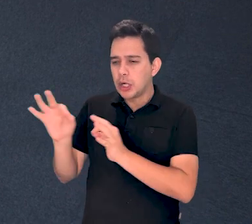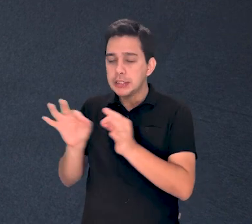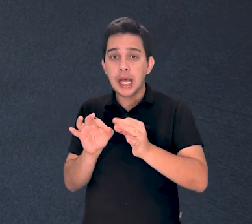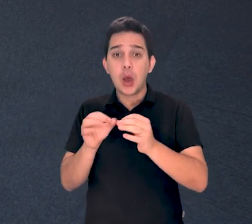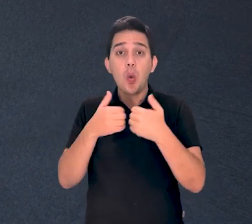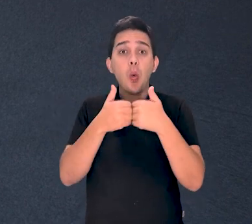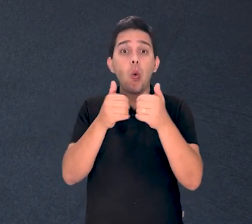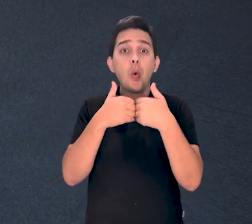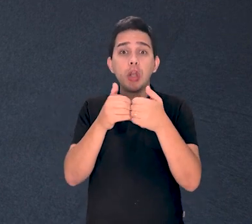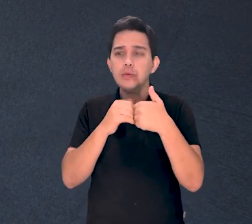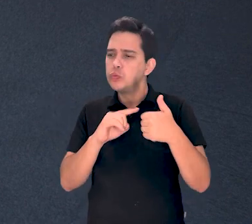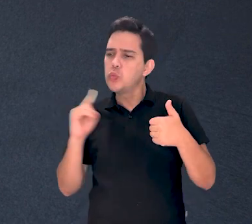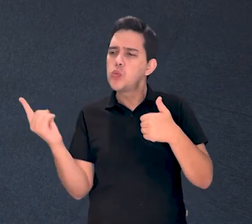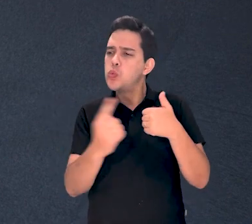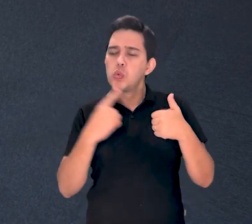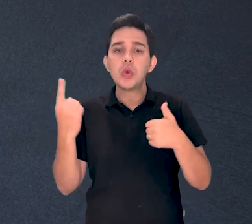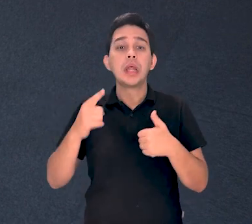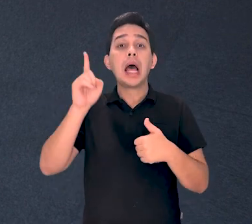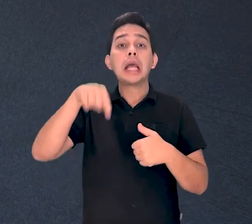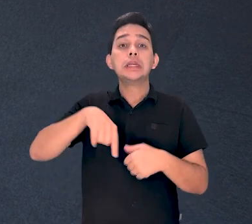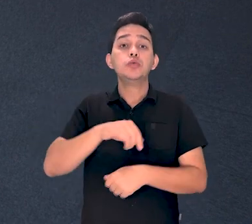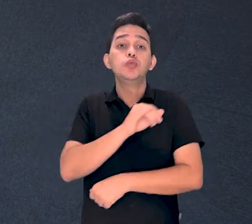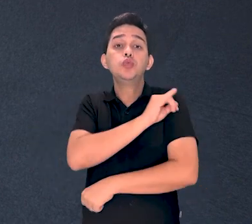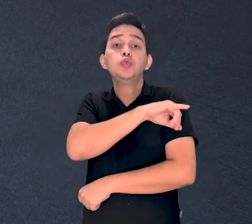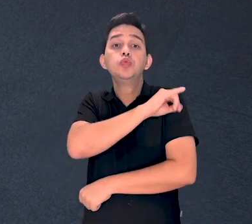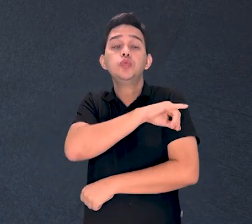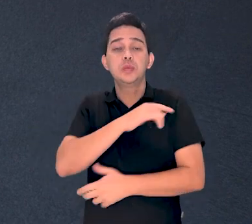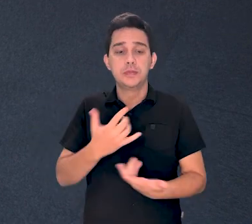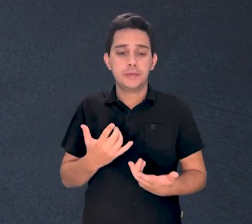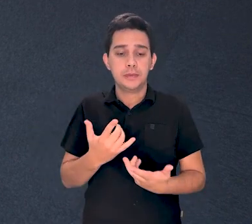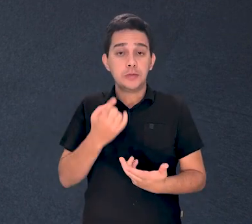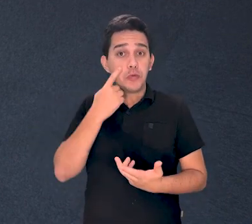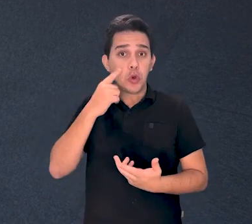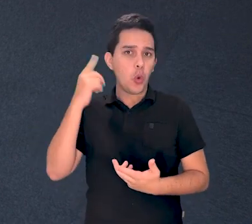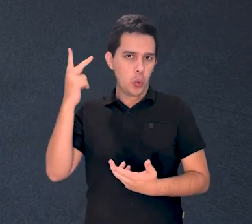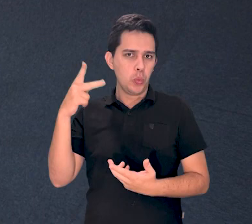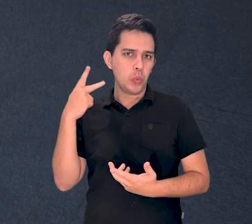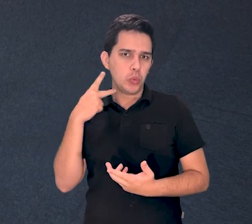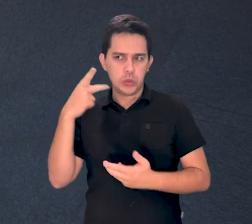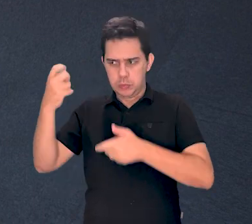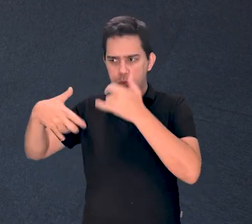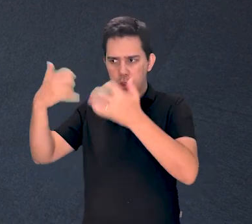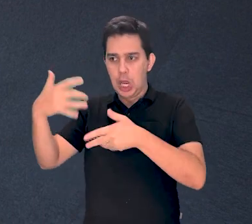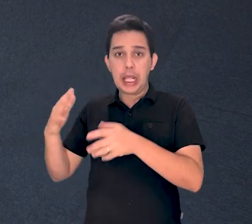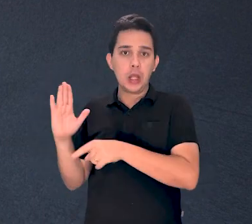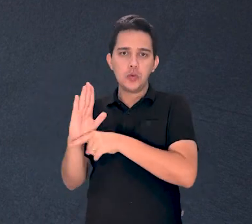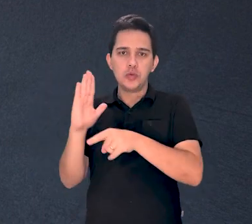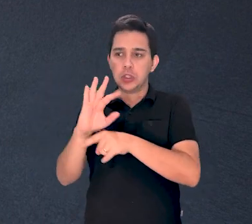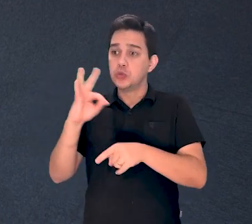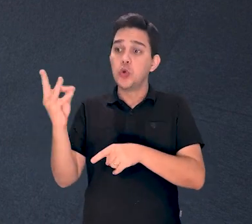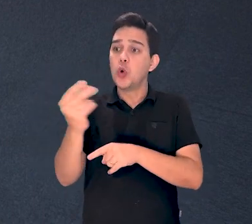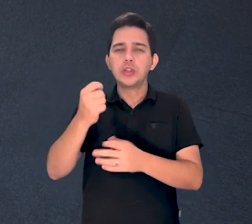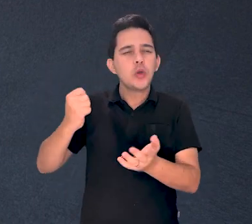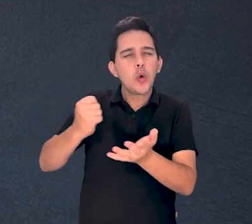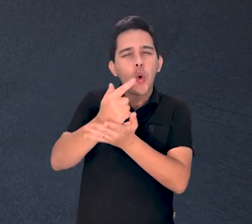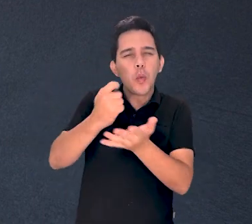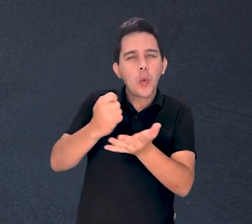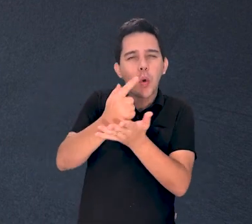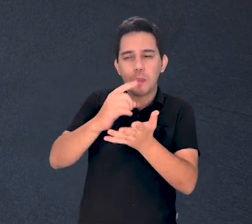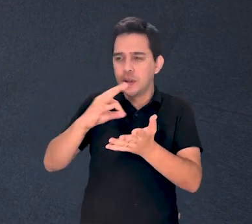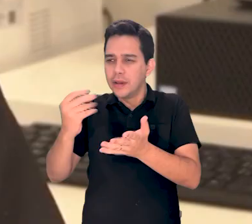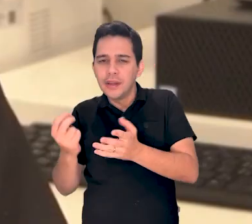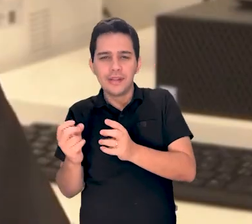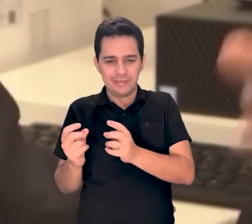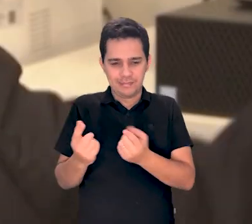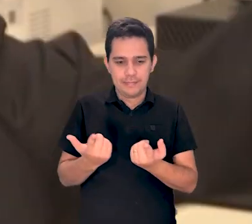assista a participação do titular da 2ª promotoria de Justiça de tutela coletiva de Defesa do Consumidor e do contribuinte da capital